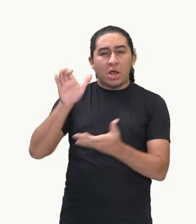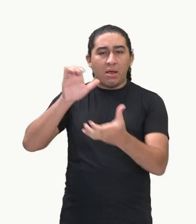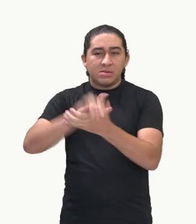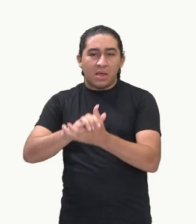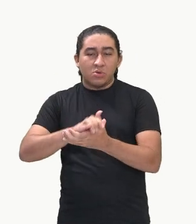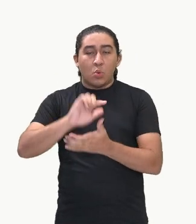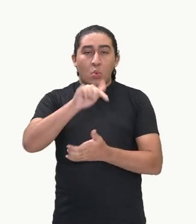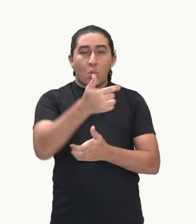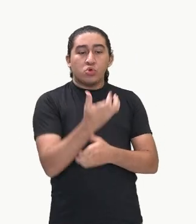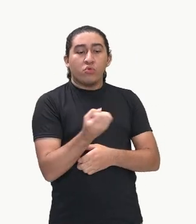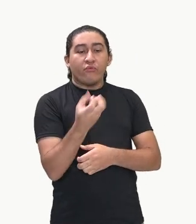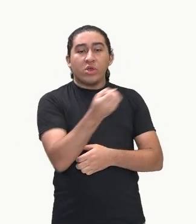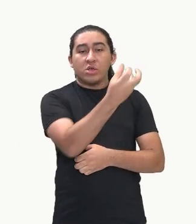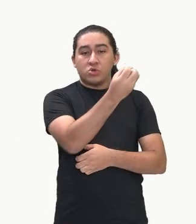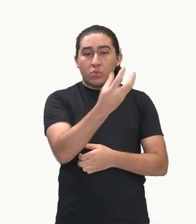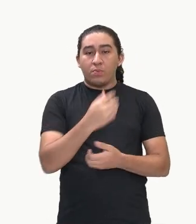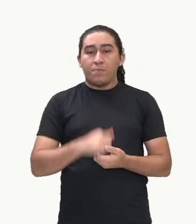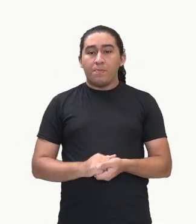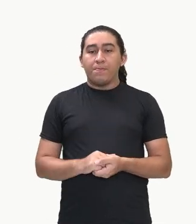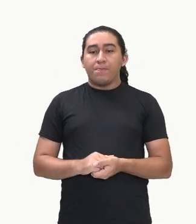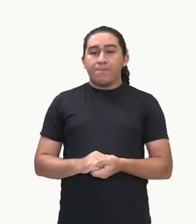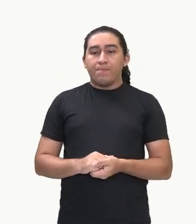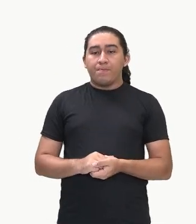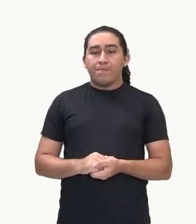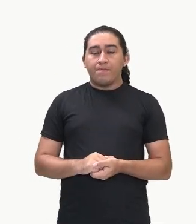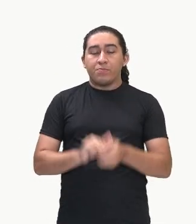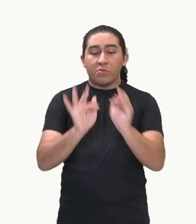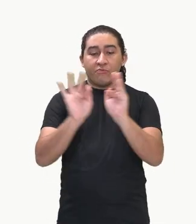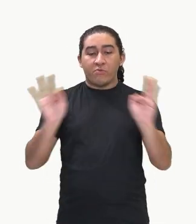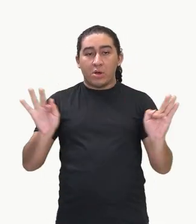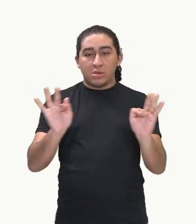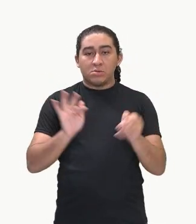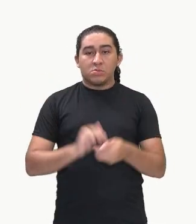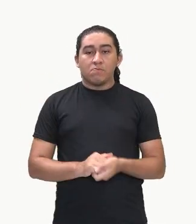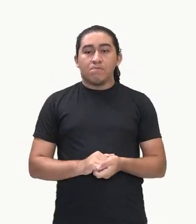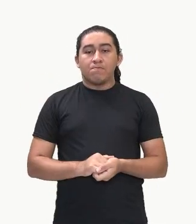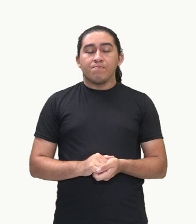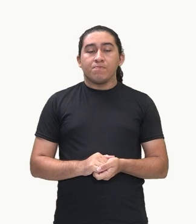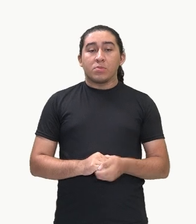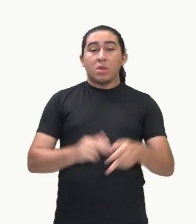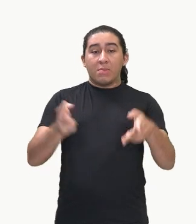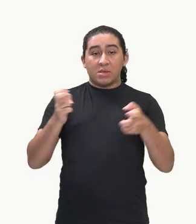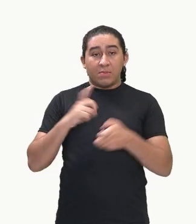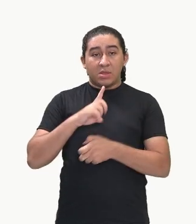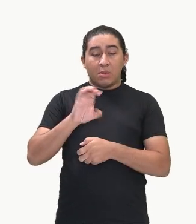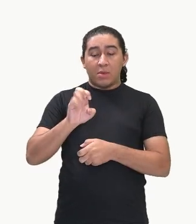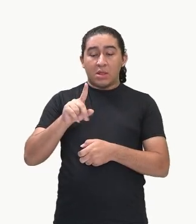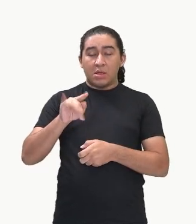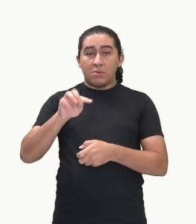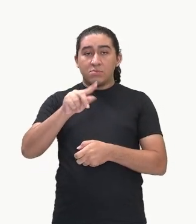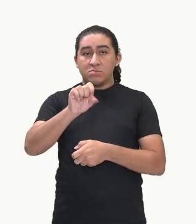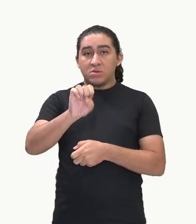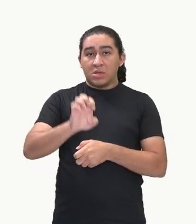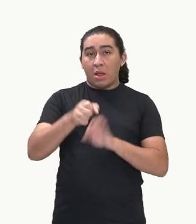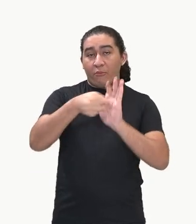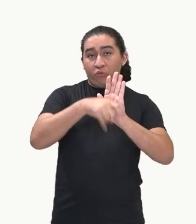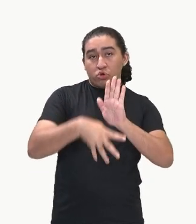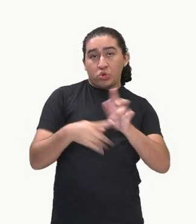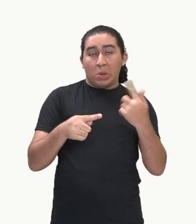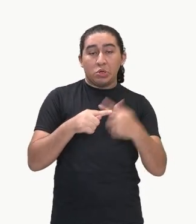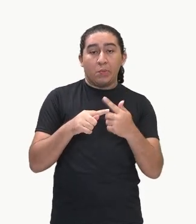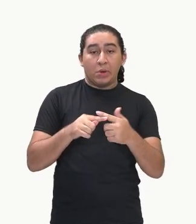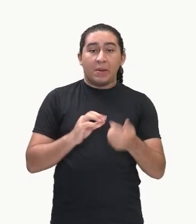que viajara. Então, você observa aqui que há uma elipse. Por quê? E